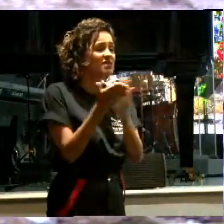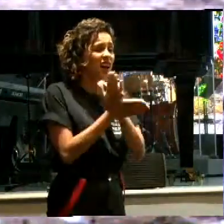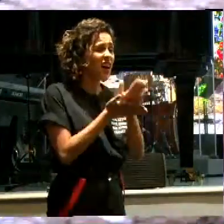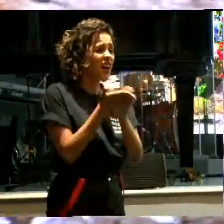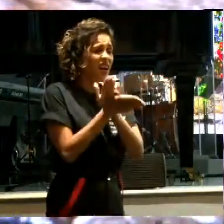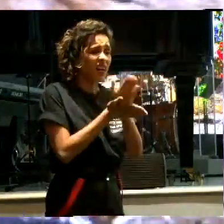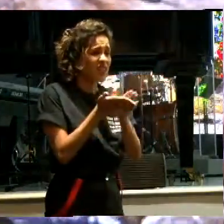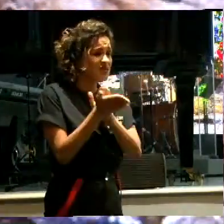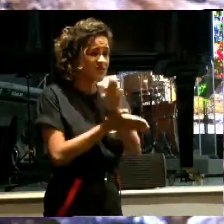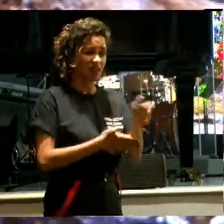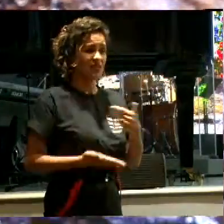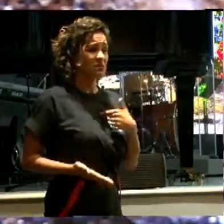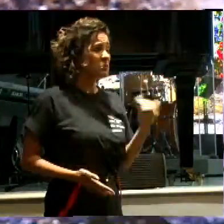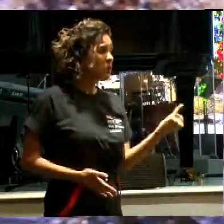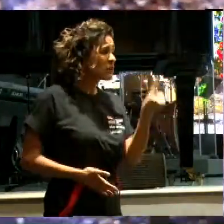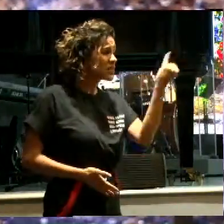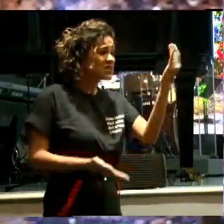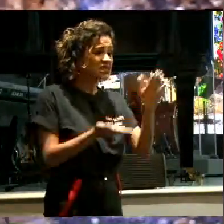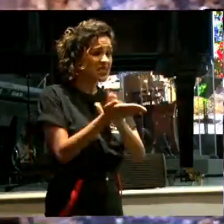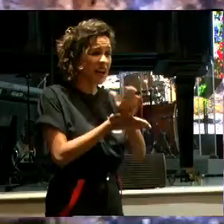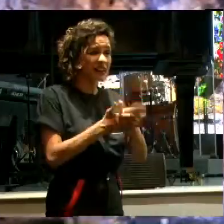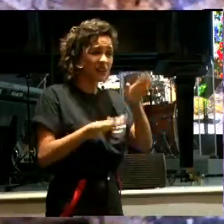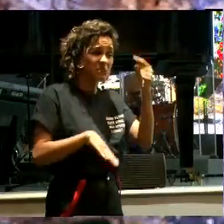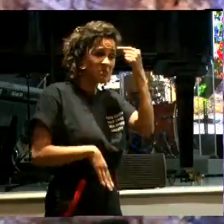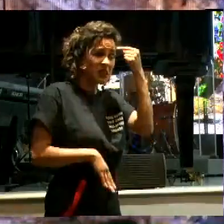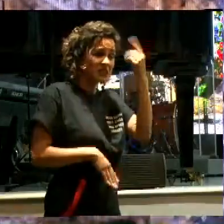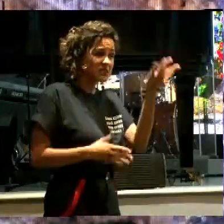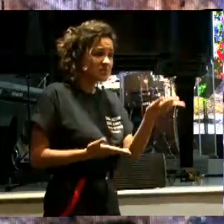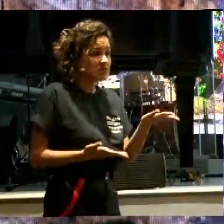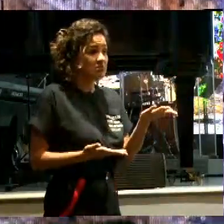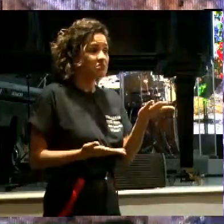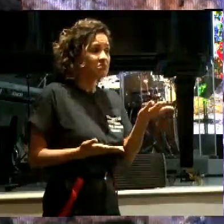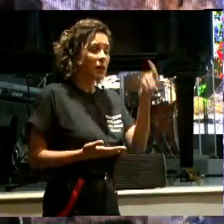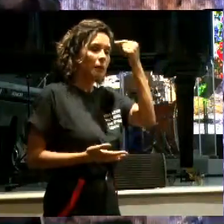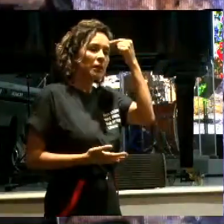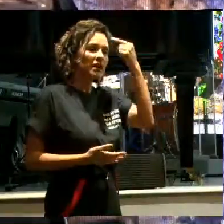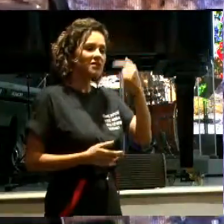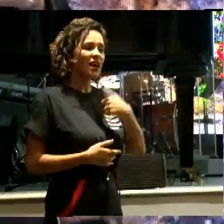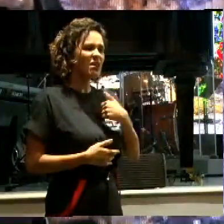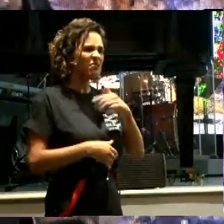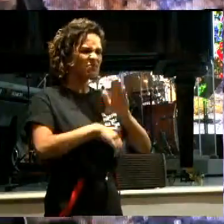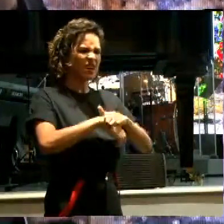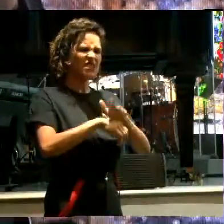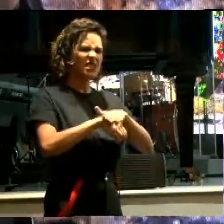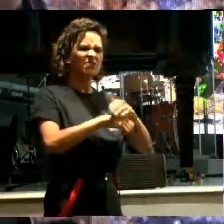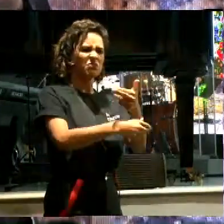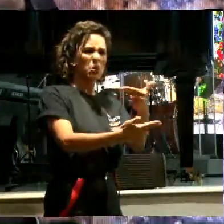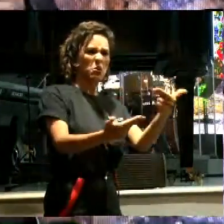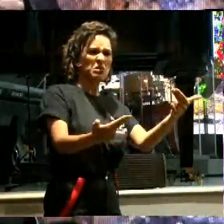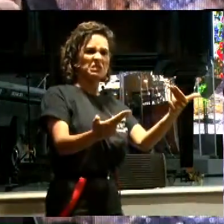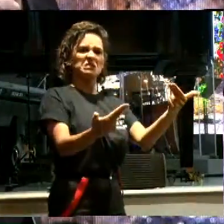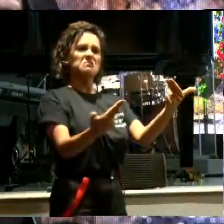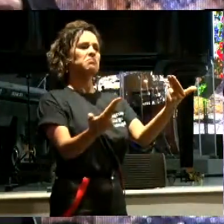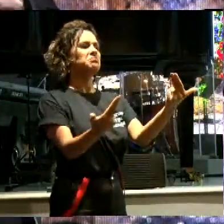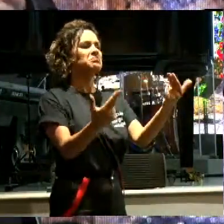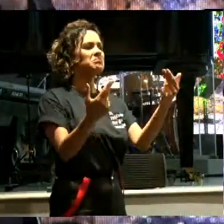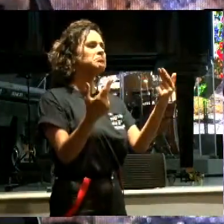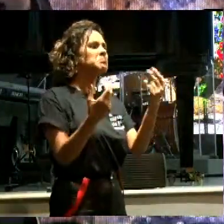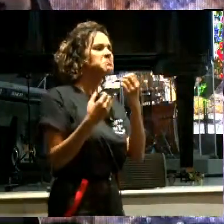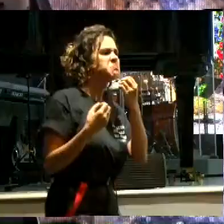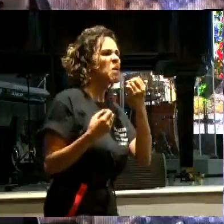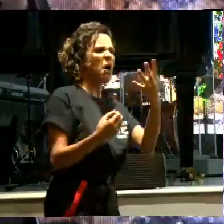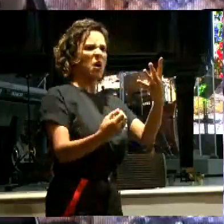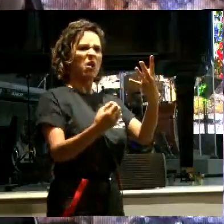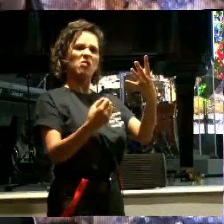nada, você acha que você não pode fazer nada de extraordinário. Mas olha essa menina, que a